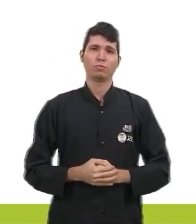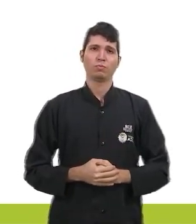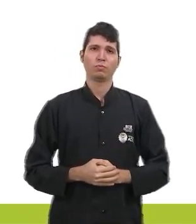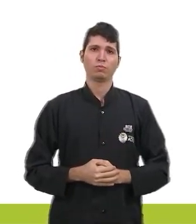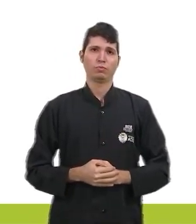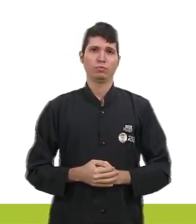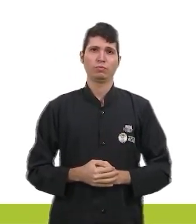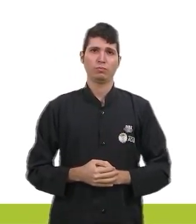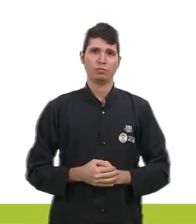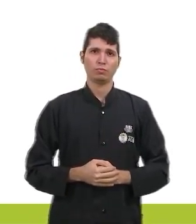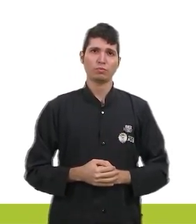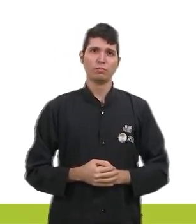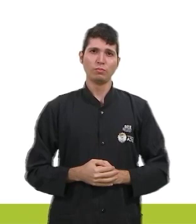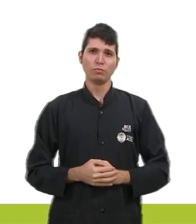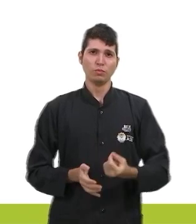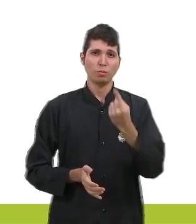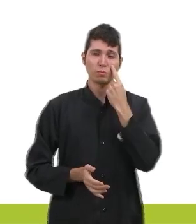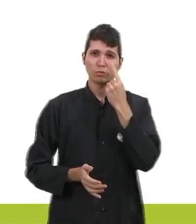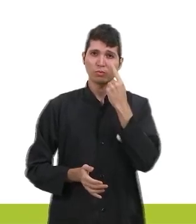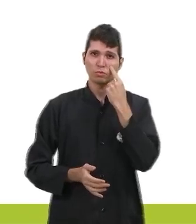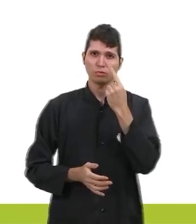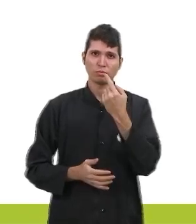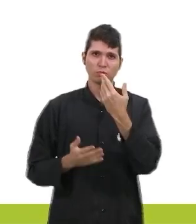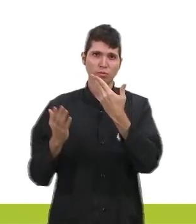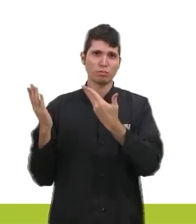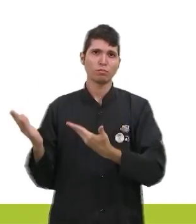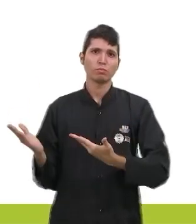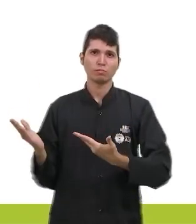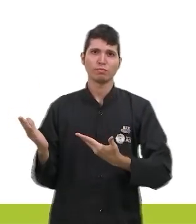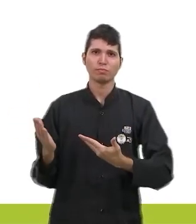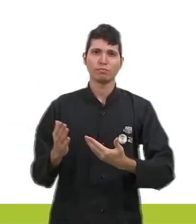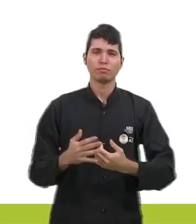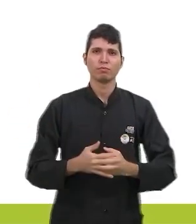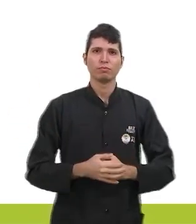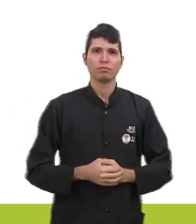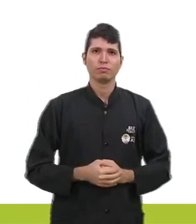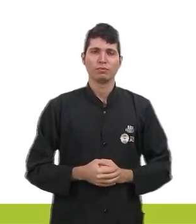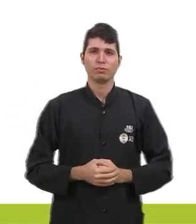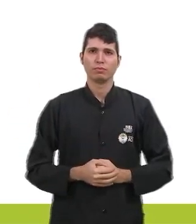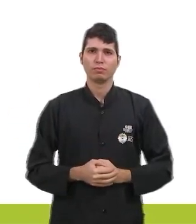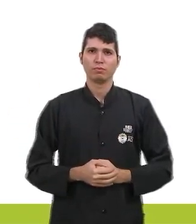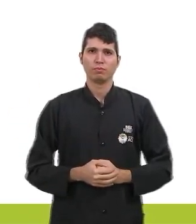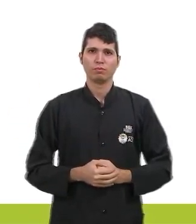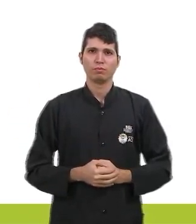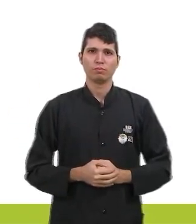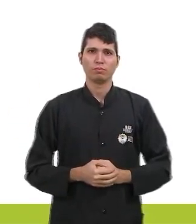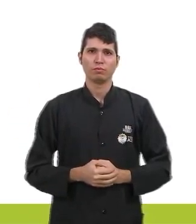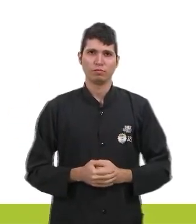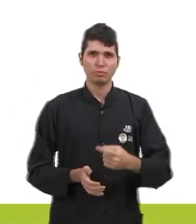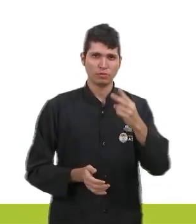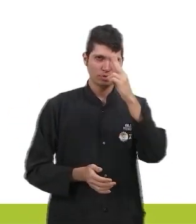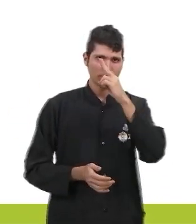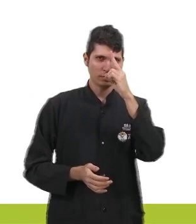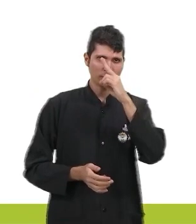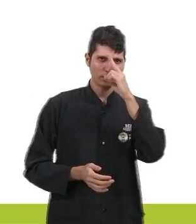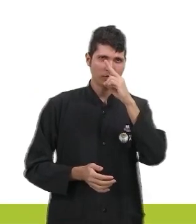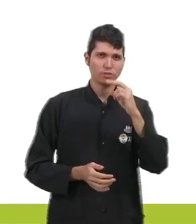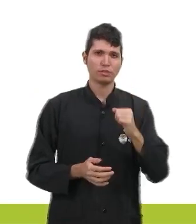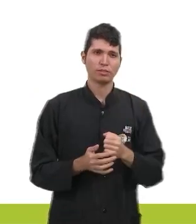olha aí a estrutura que eu coloquei para vocês, tá? Na tela. Cadeia saturada. Vocês lembram